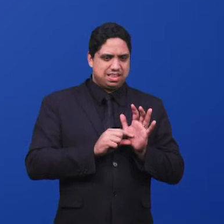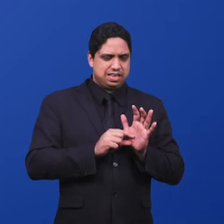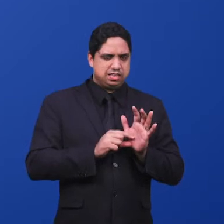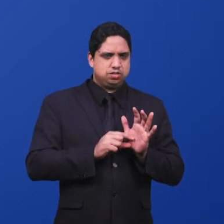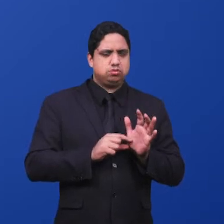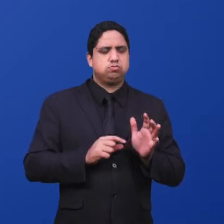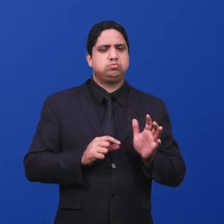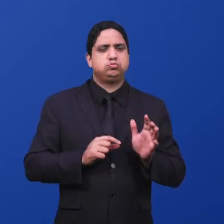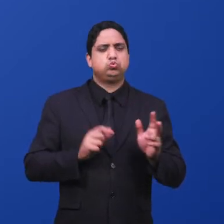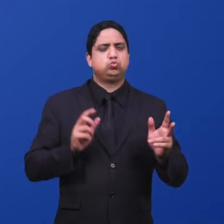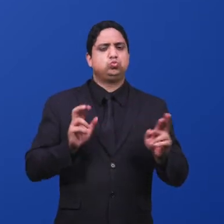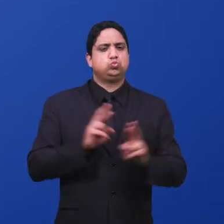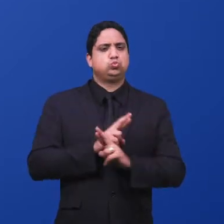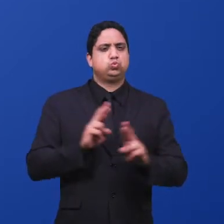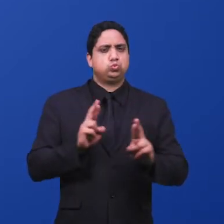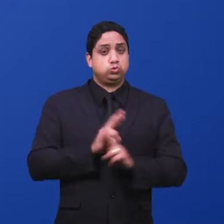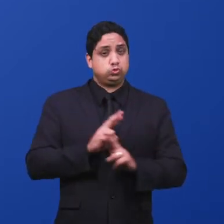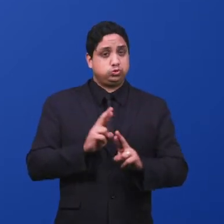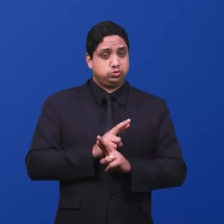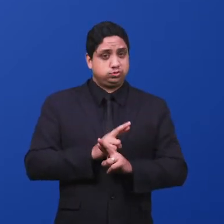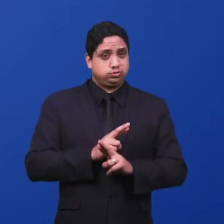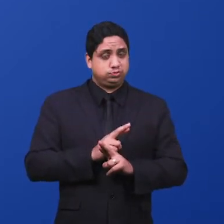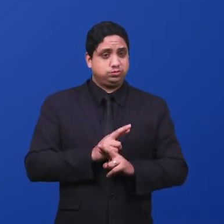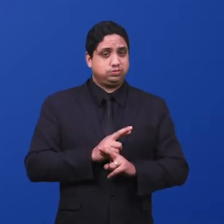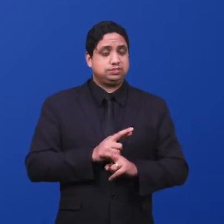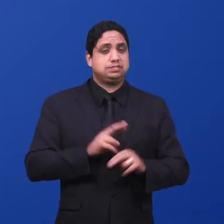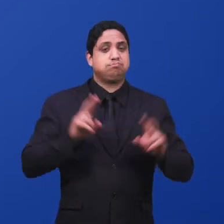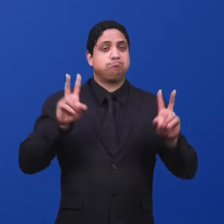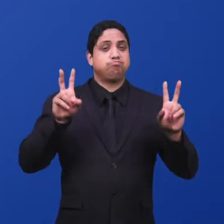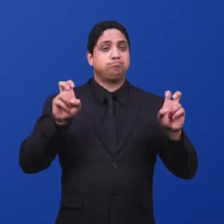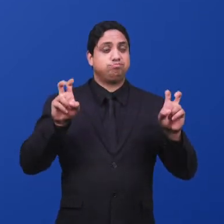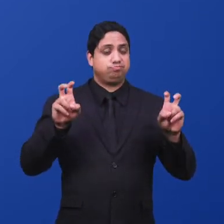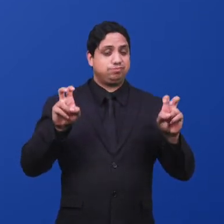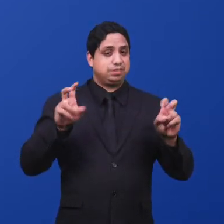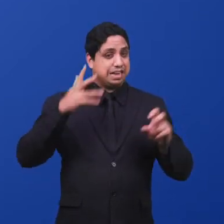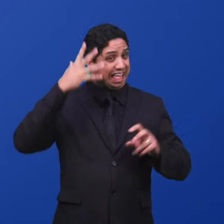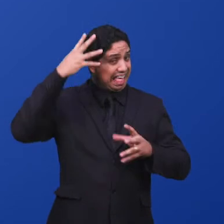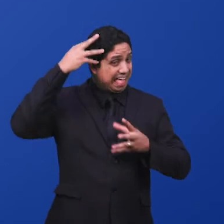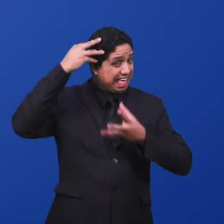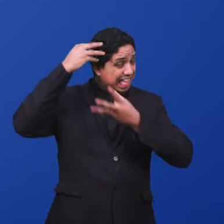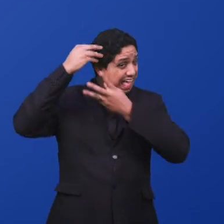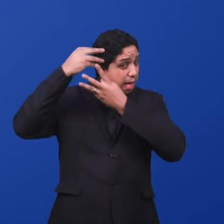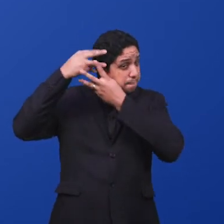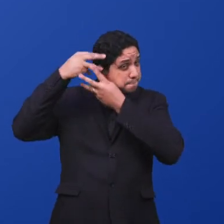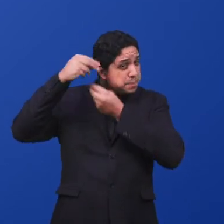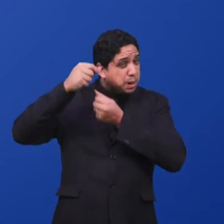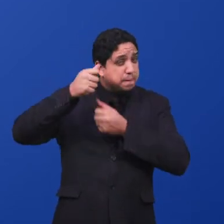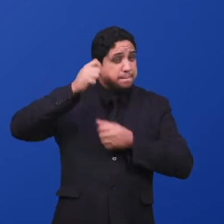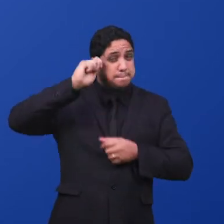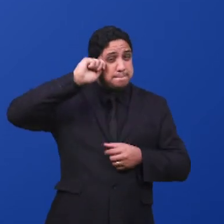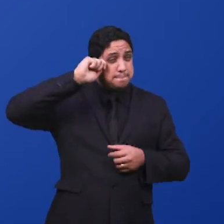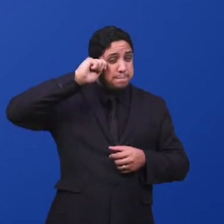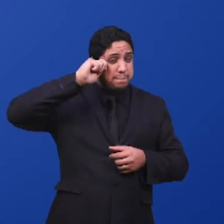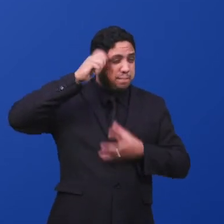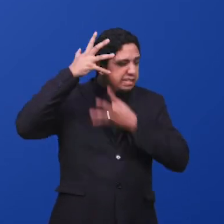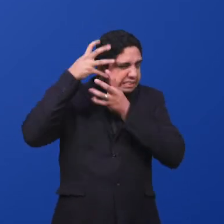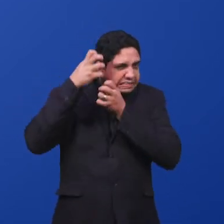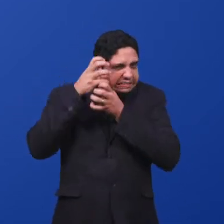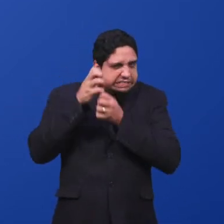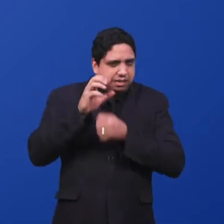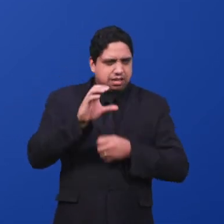uma associação da expressão "os seus cabelos são